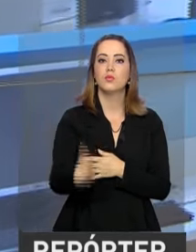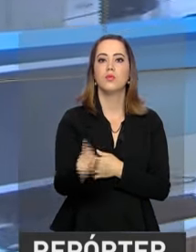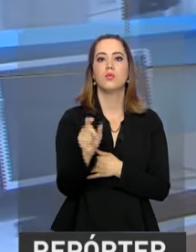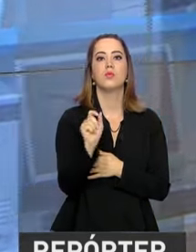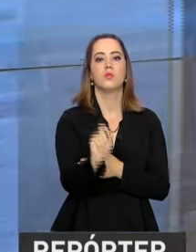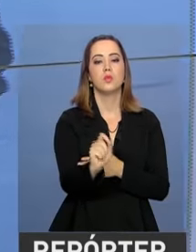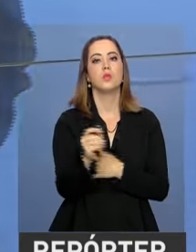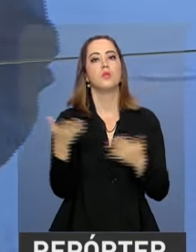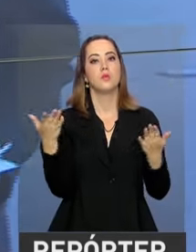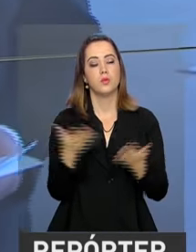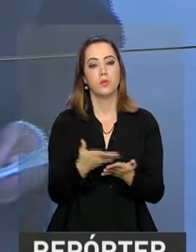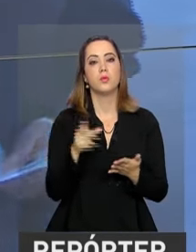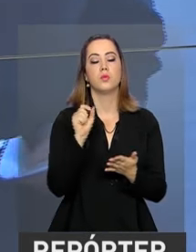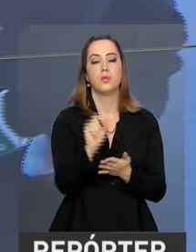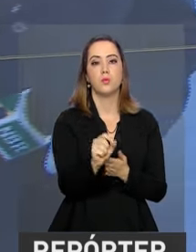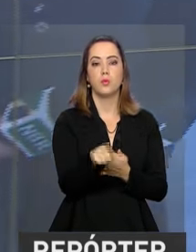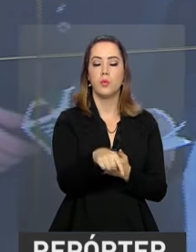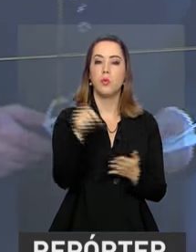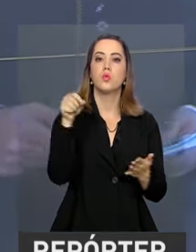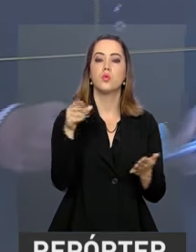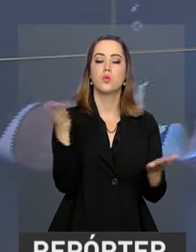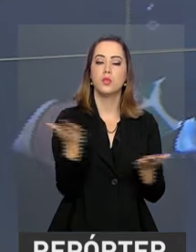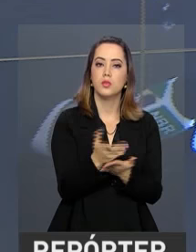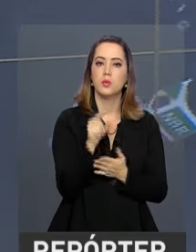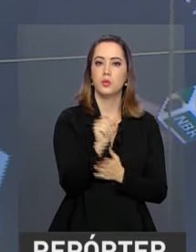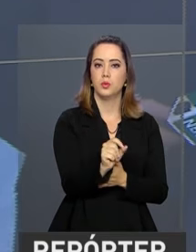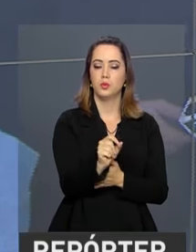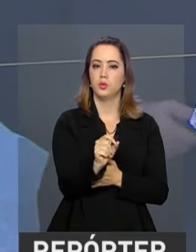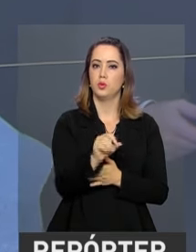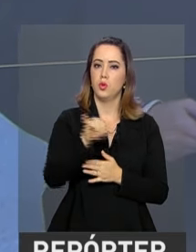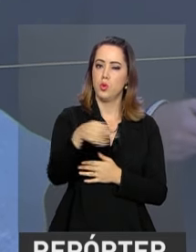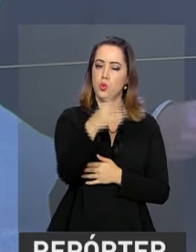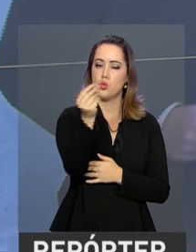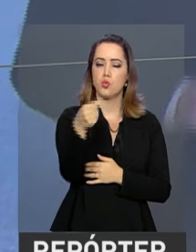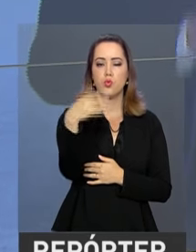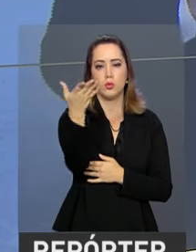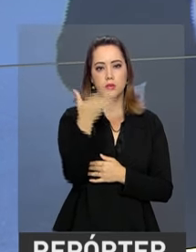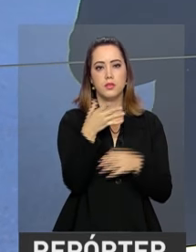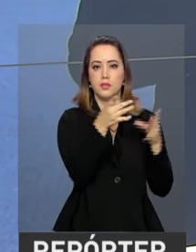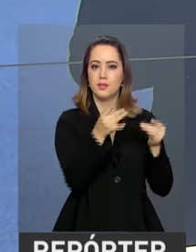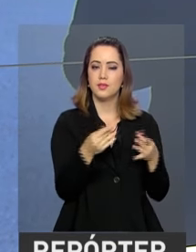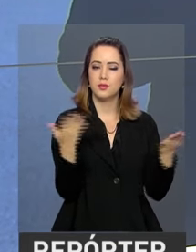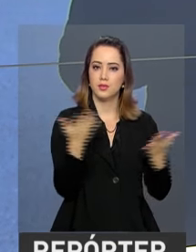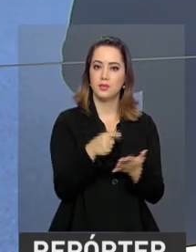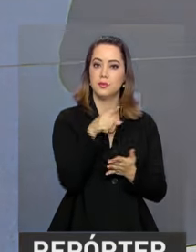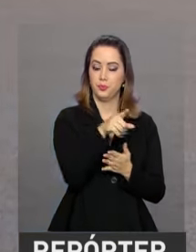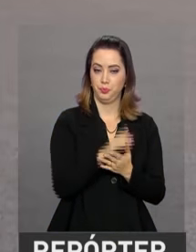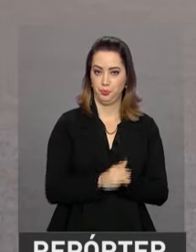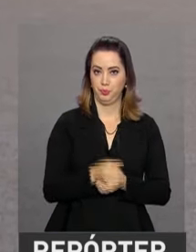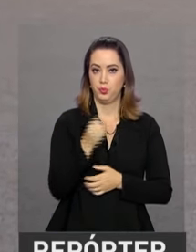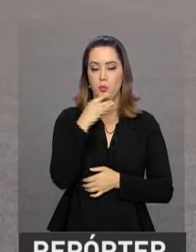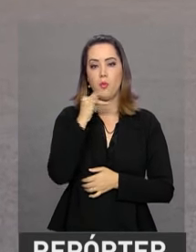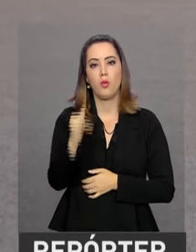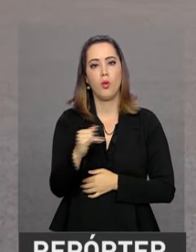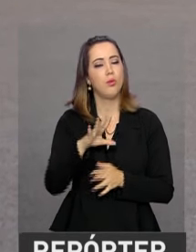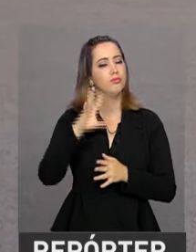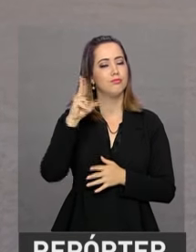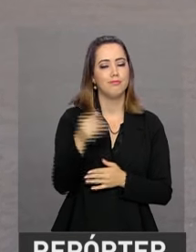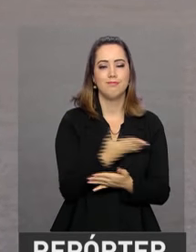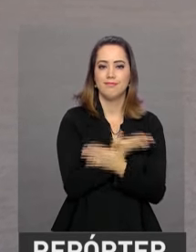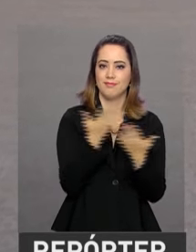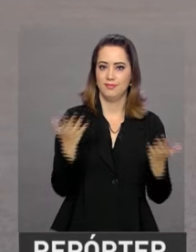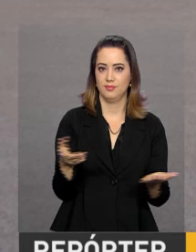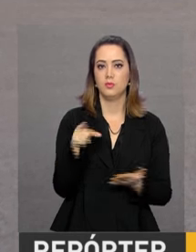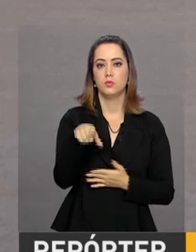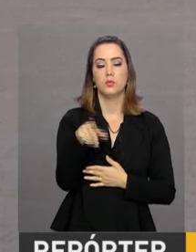traz as informações para a gente ao vivo do Palácio do Planalto. Oi, João Pedro, bom dia. Pois é, Daniele, bom dia para você, bom dia a todos.